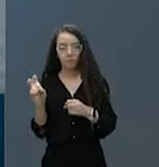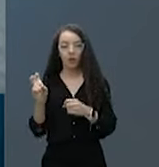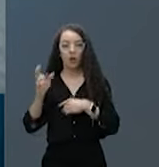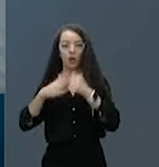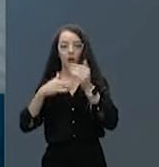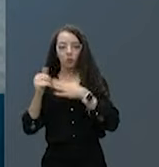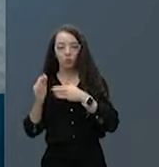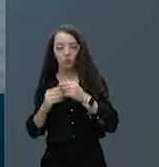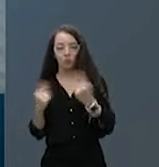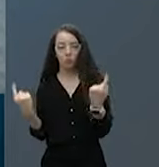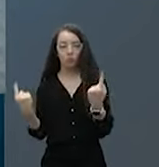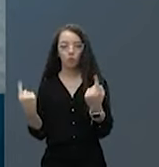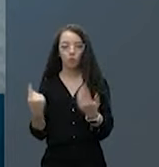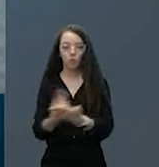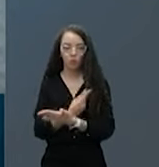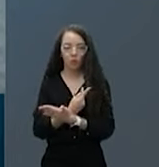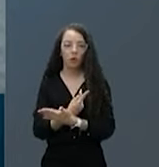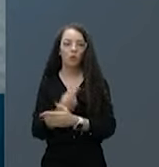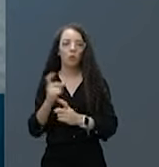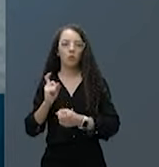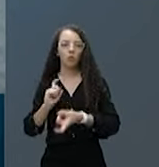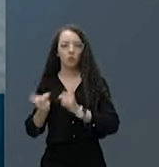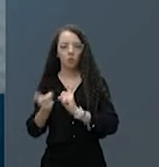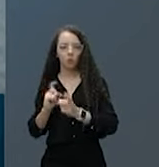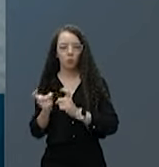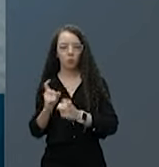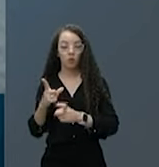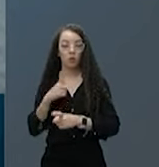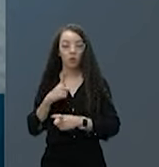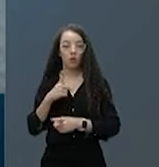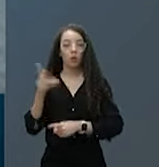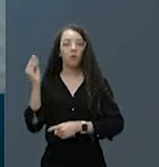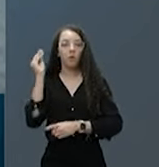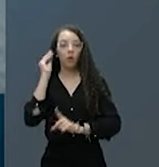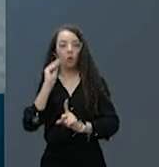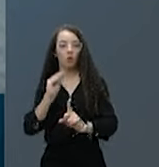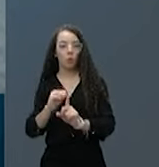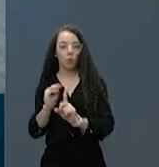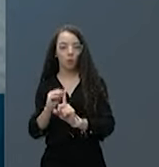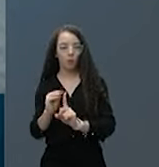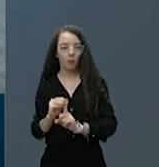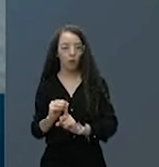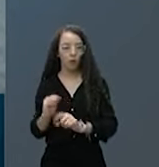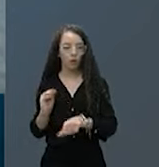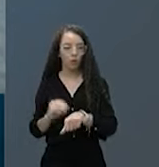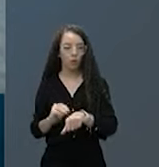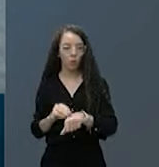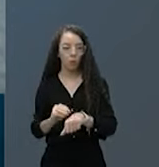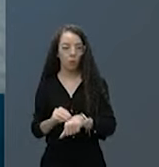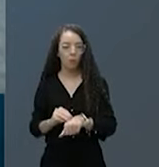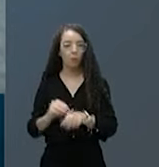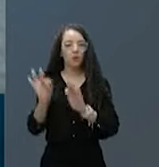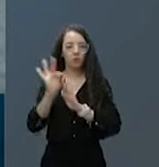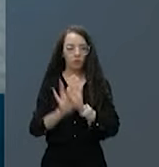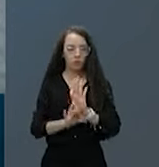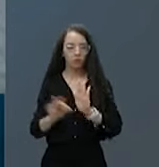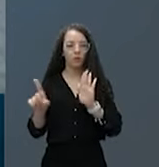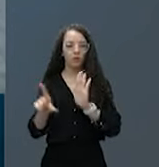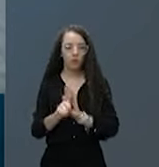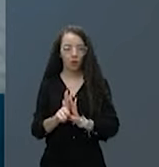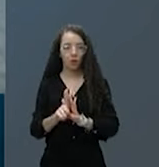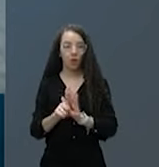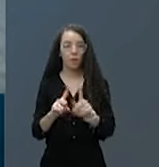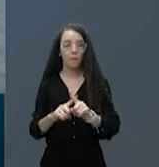administrativa culposos praticados na vigência do texto anterior da lei, porém sem condenação transitada em julgado.